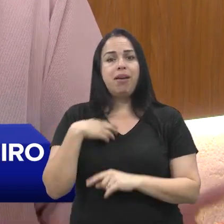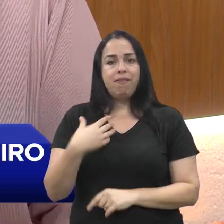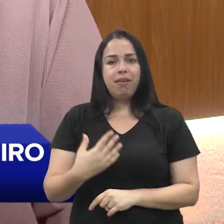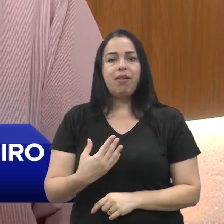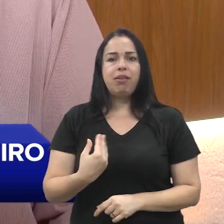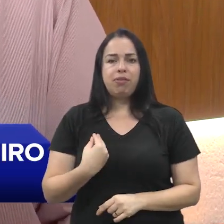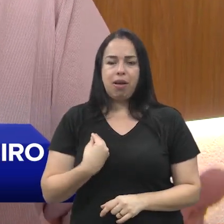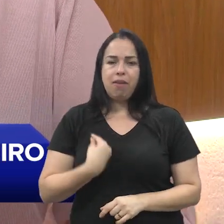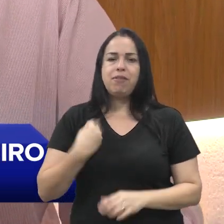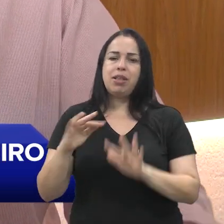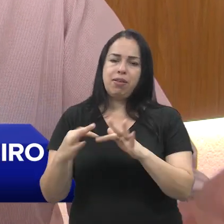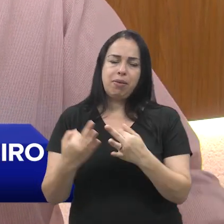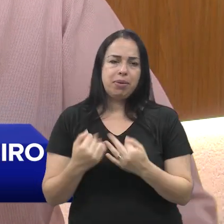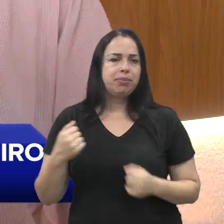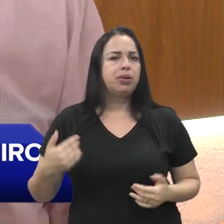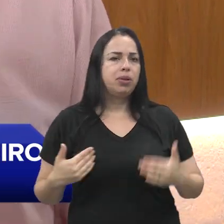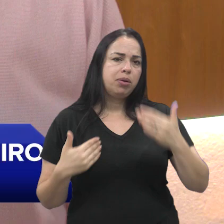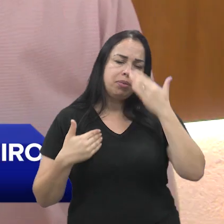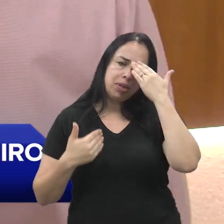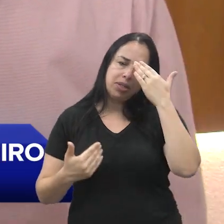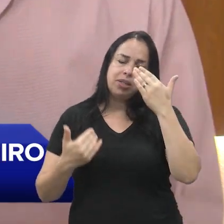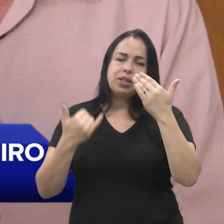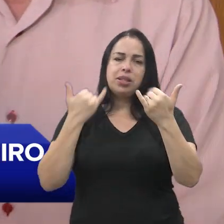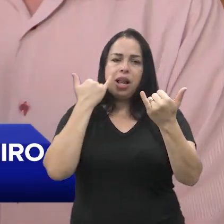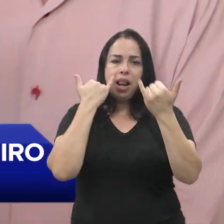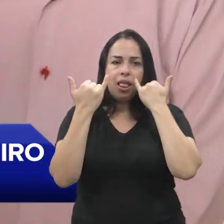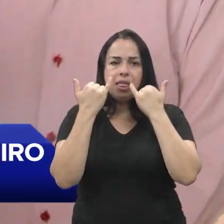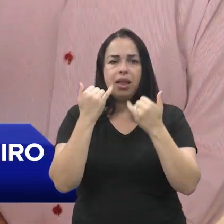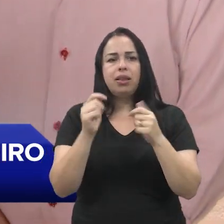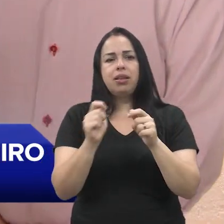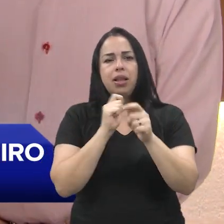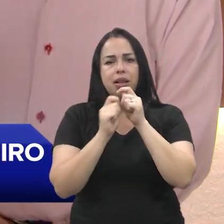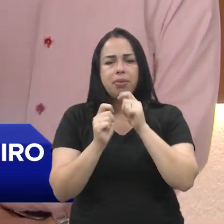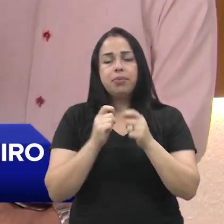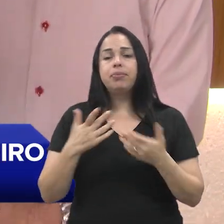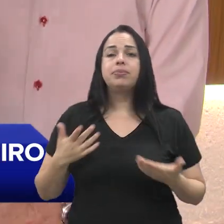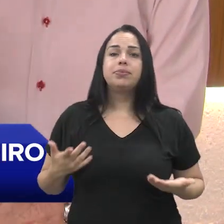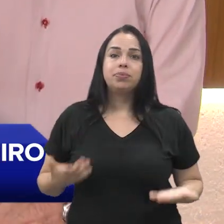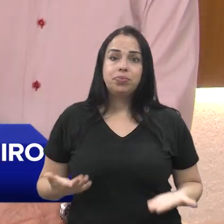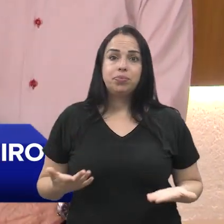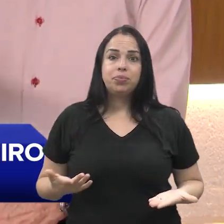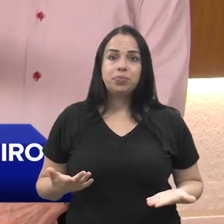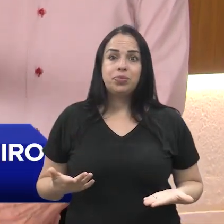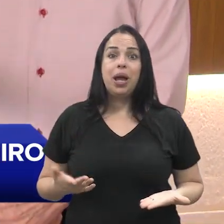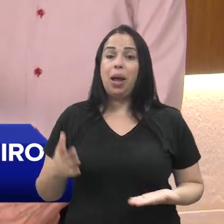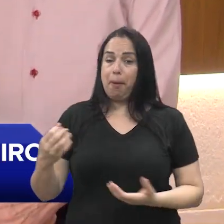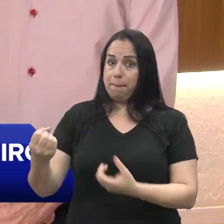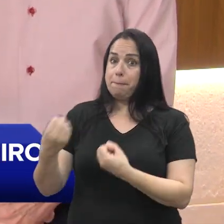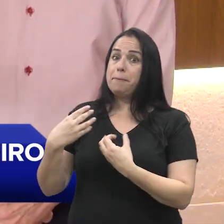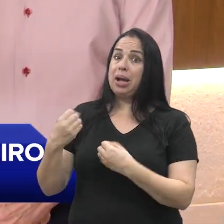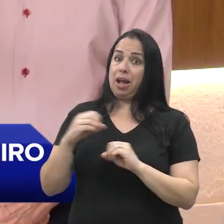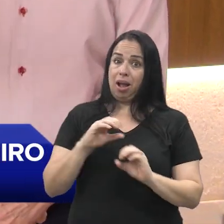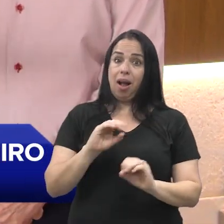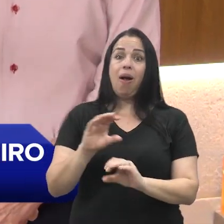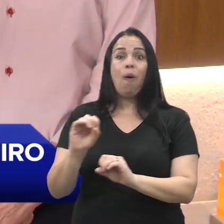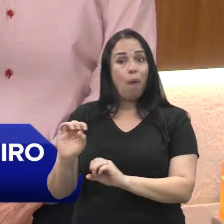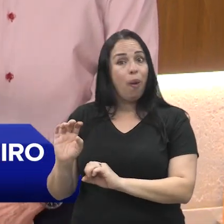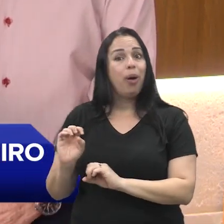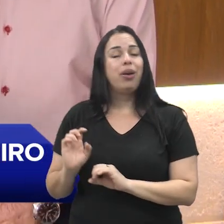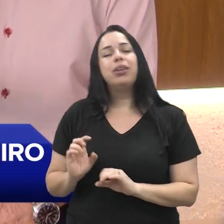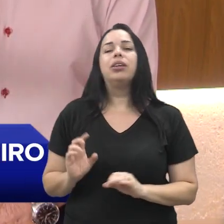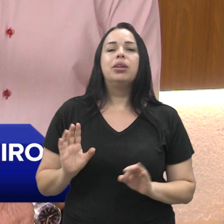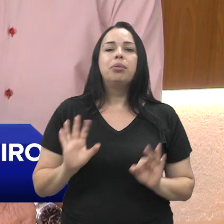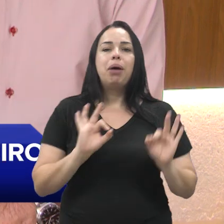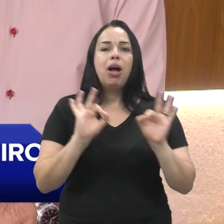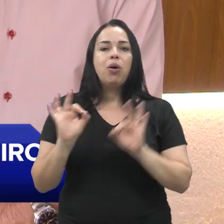venha sustentar a nossa vida como um todo. Tá certo, professor. Agradeço pela sua entrevista aqui com a gente na TV Câmara. Uma